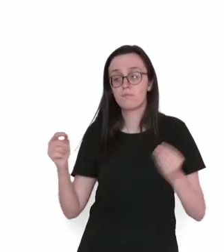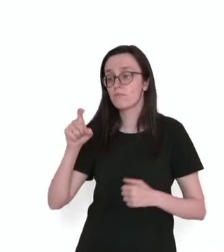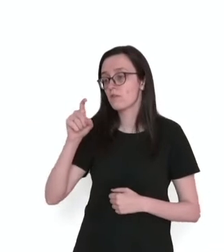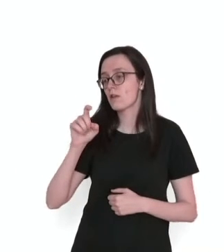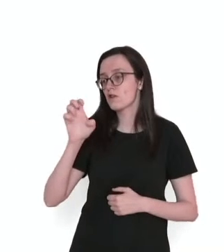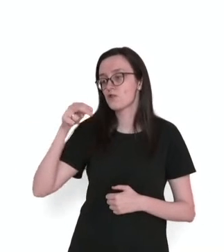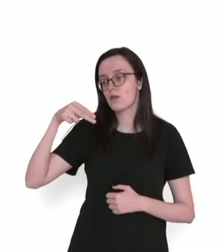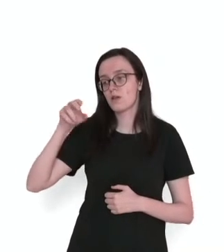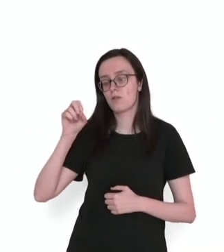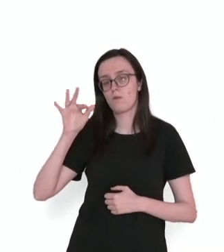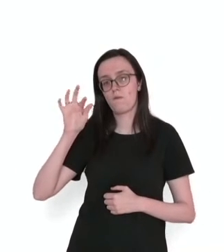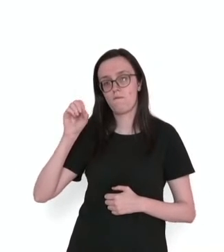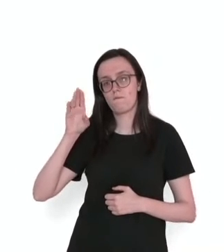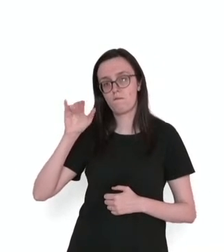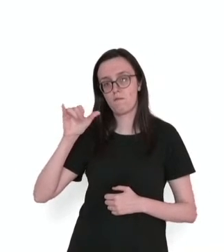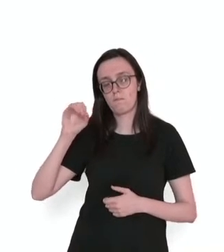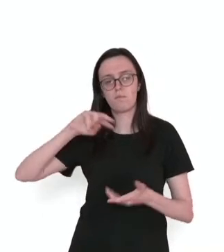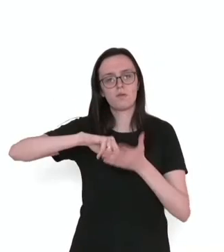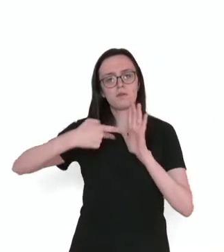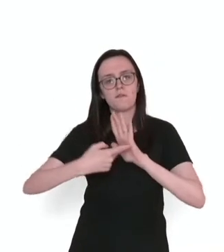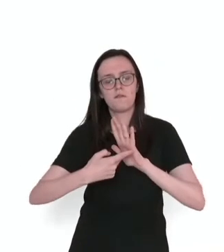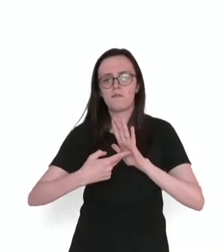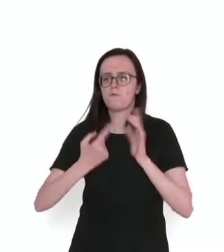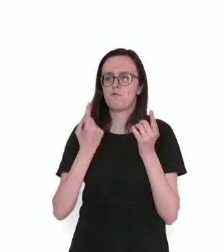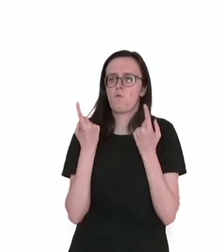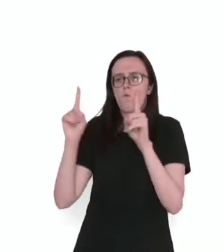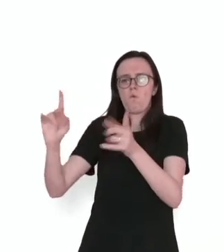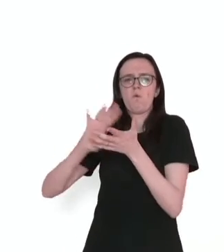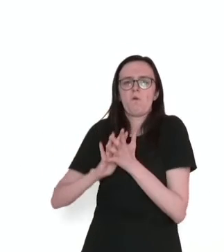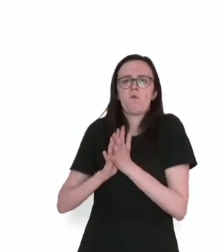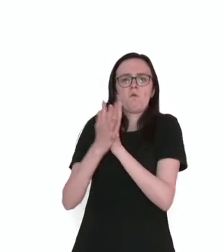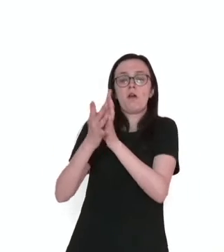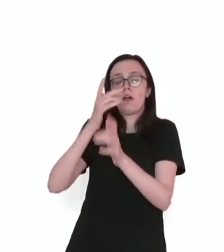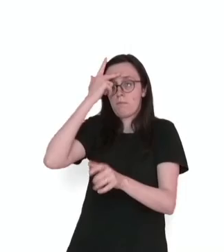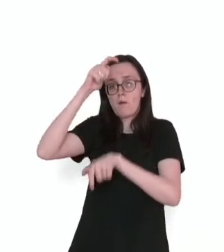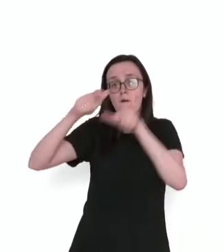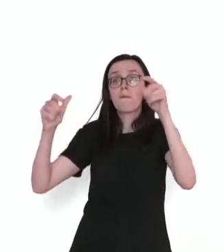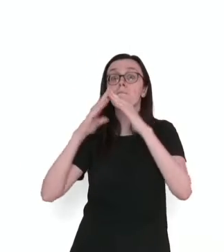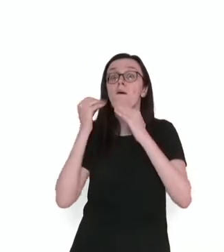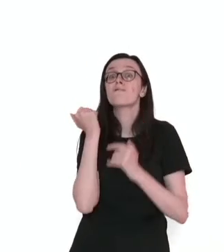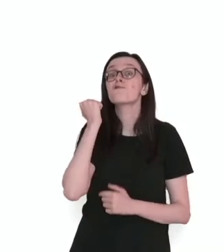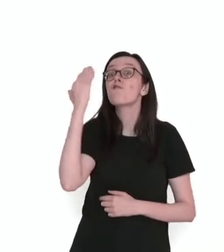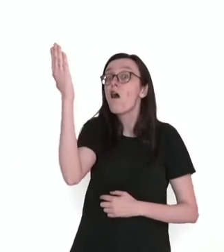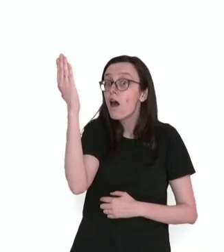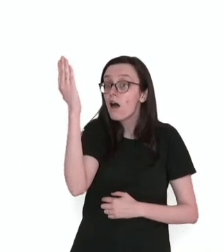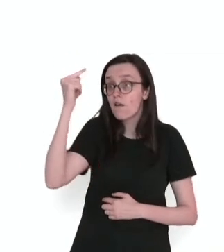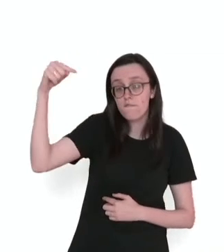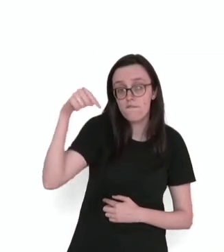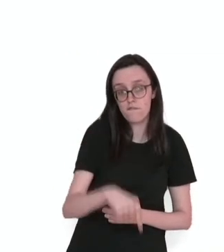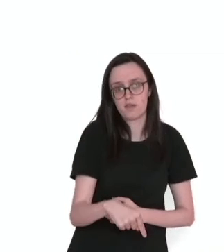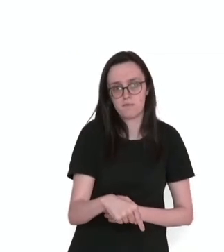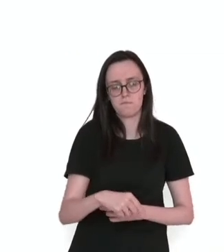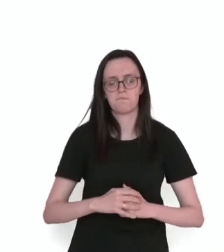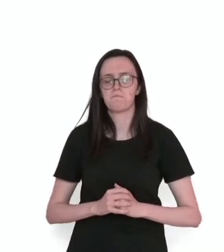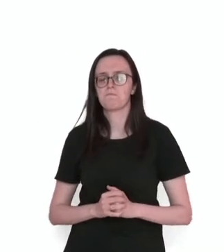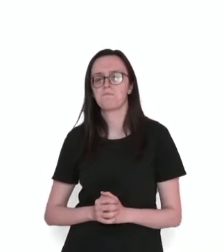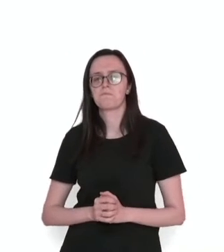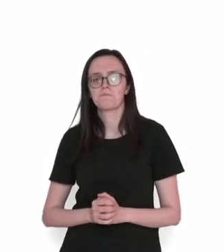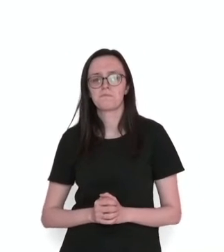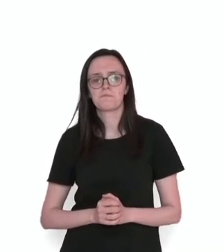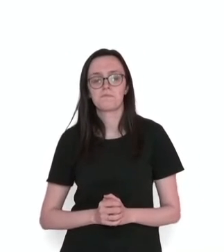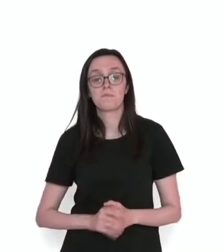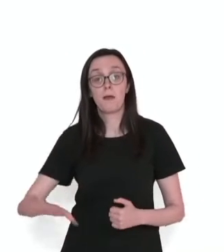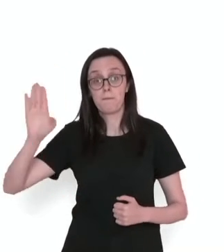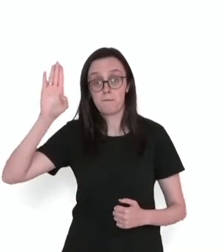Xenofóbico, adjetivo que demonstra temor, aversão ou ódio a estrangeiros, a cultura estrangeira, né? Pessoas de fora.